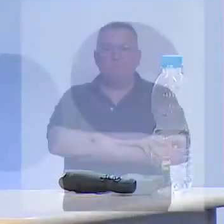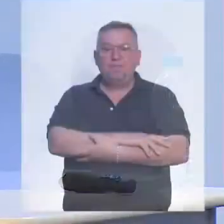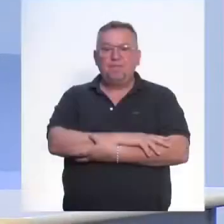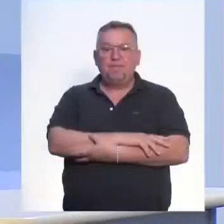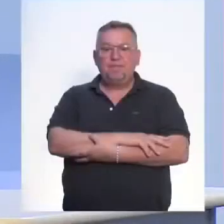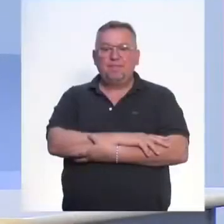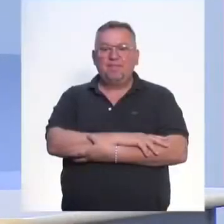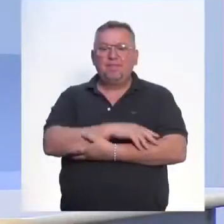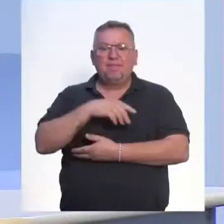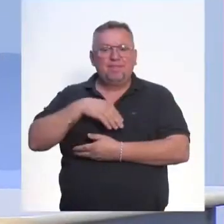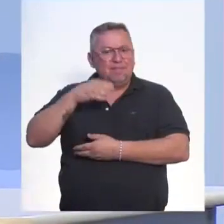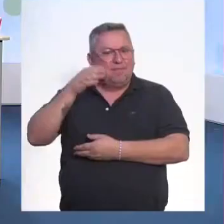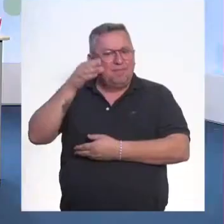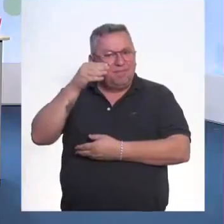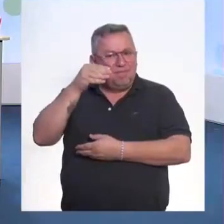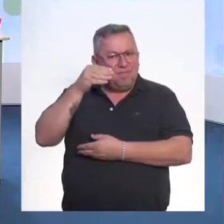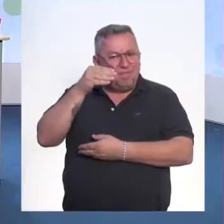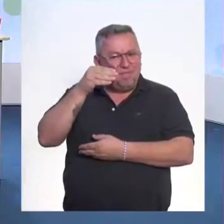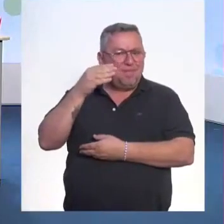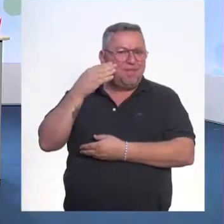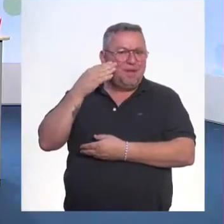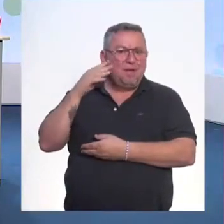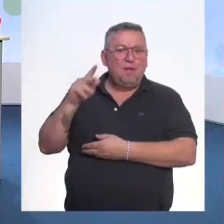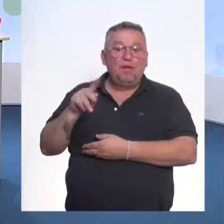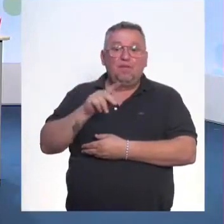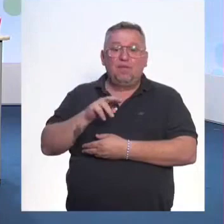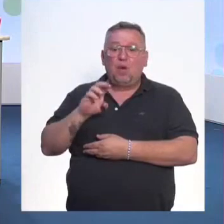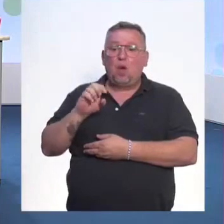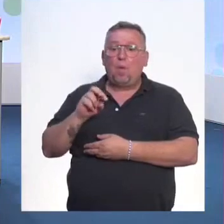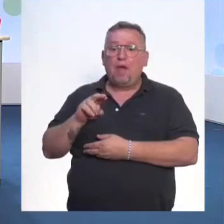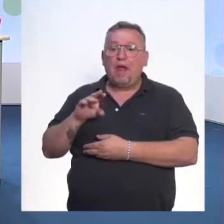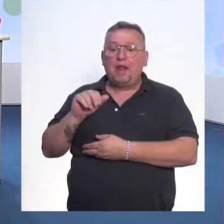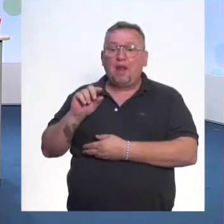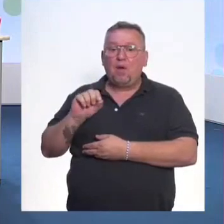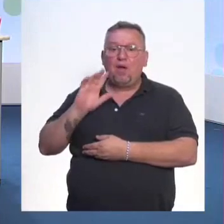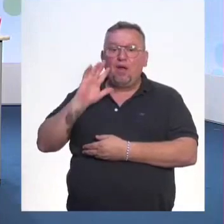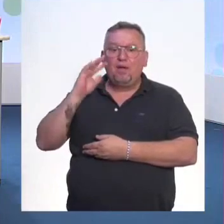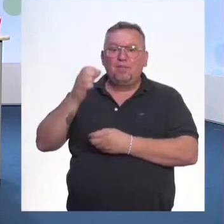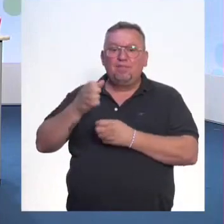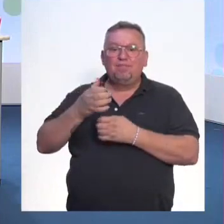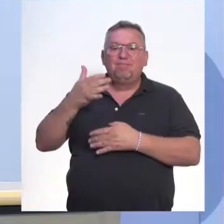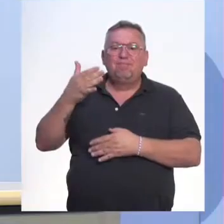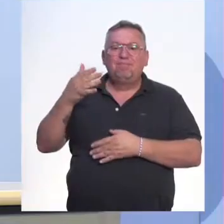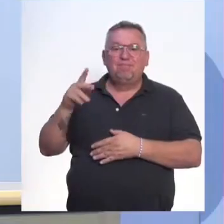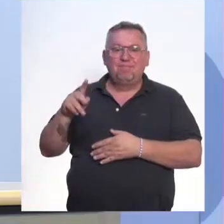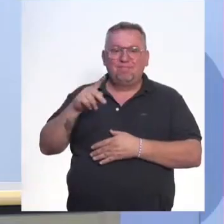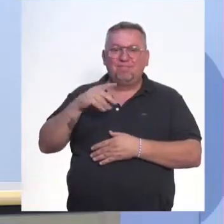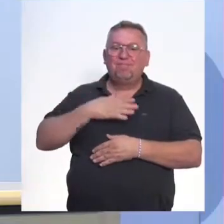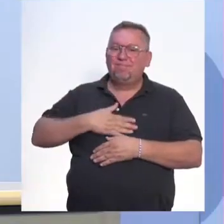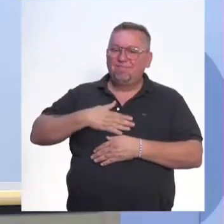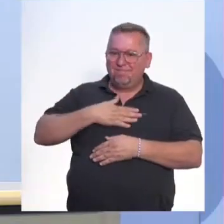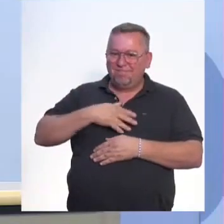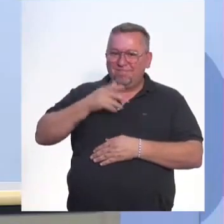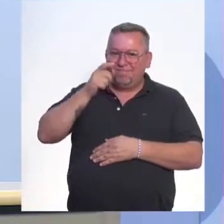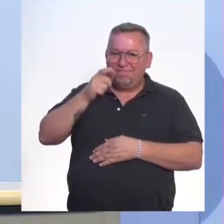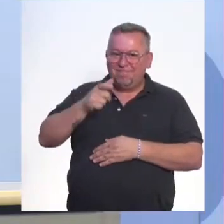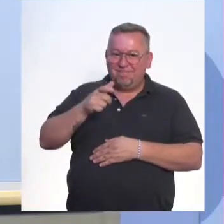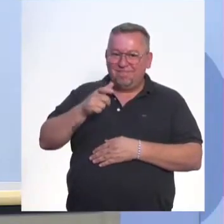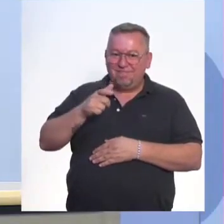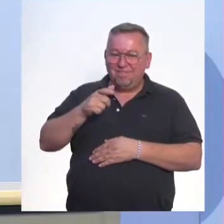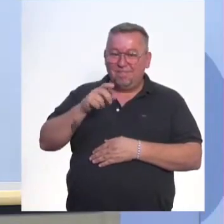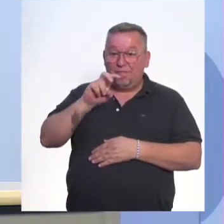Tô tão curiosa. Professora Roberta, me conta o que aconteceu no chat. Olha, professora Inês, estou gostando de ver, viu? Os alunos falaram que